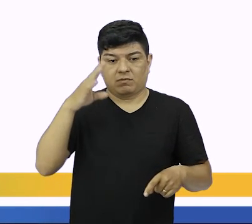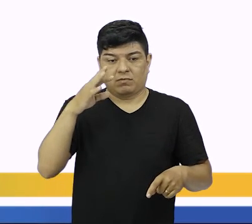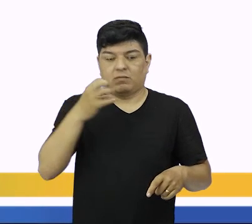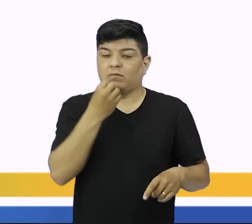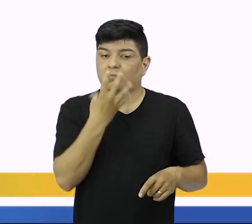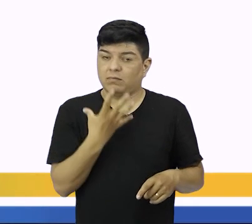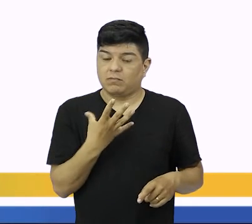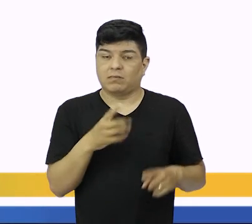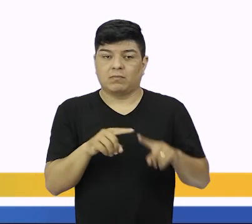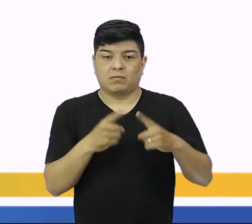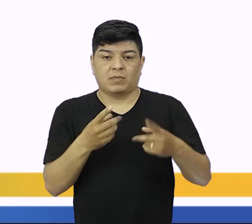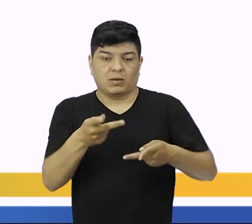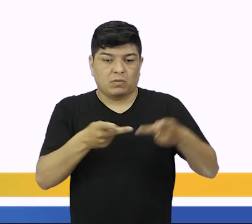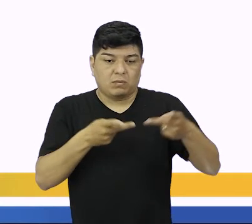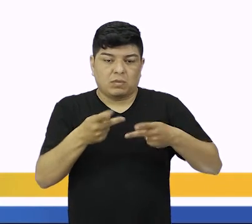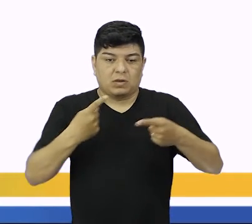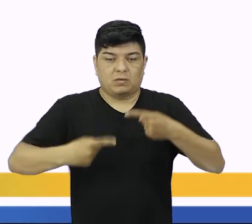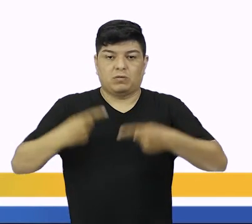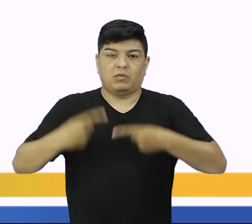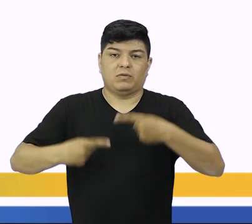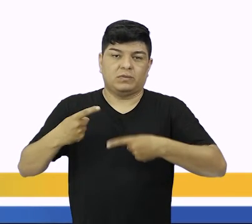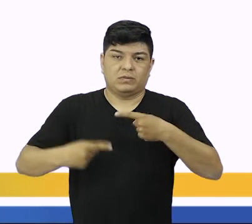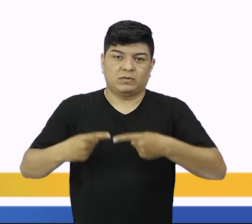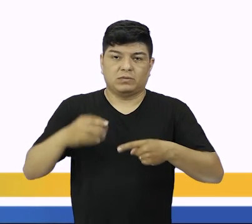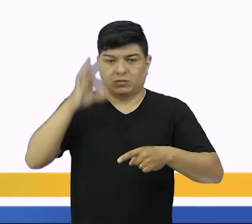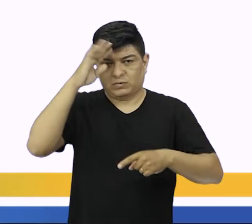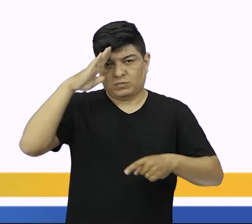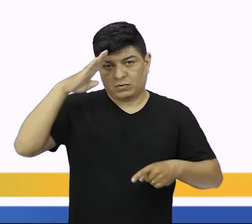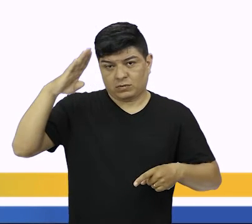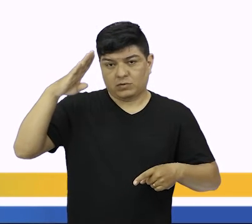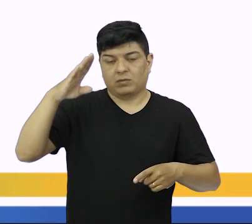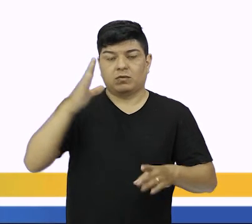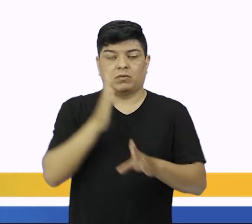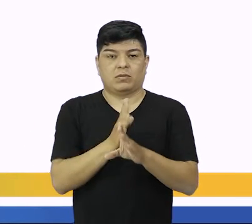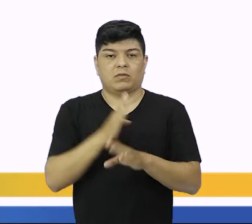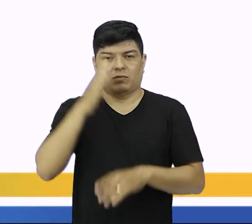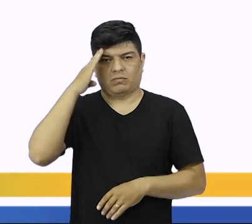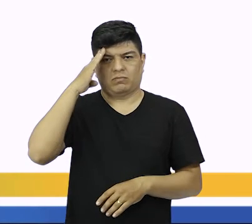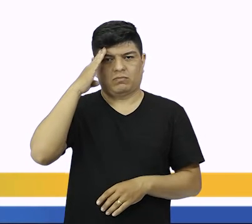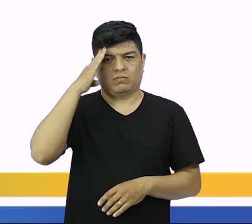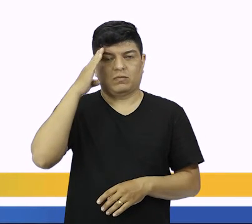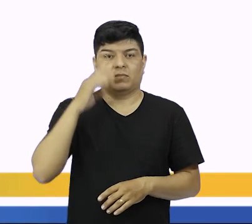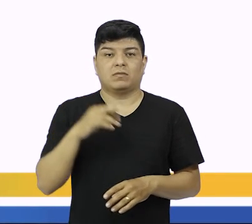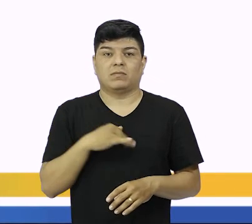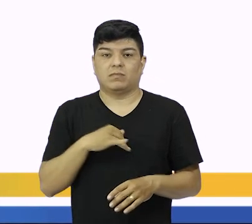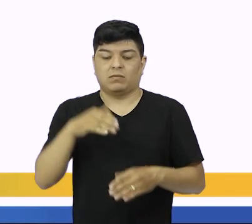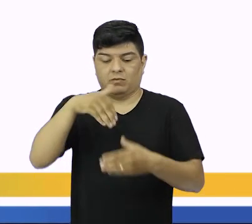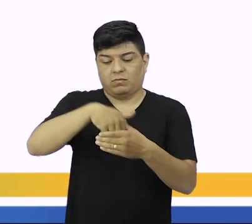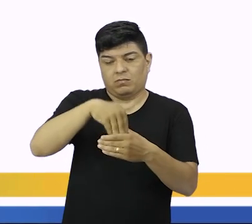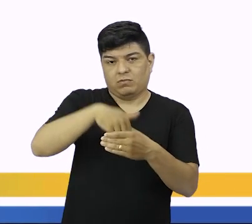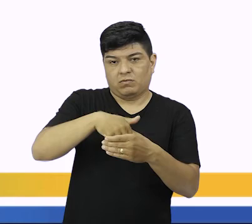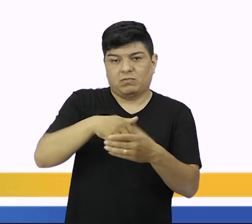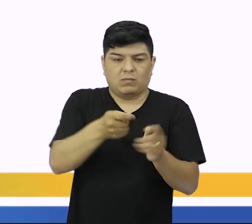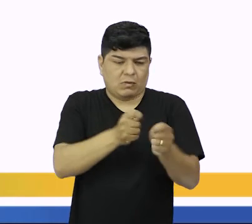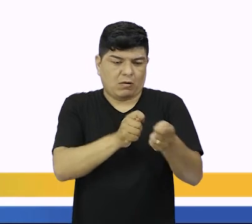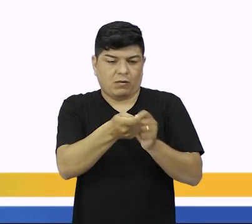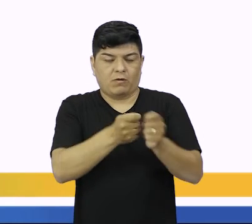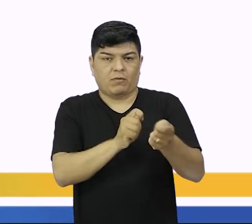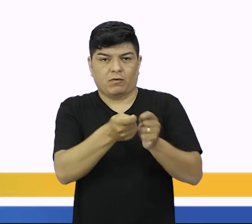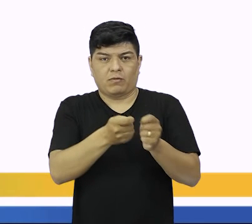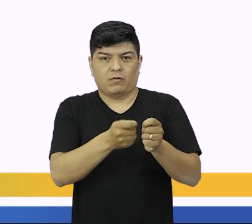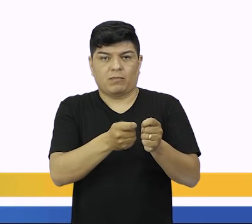benfeitor. No plano político, ele luta com o coronel e pelo coronel. Aí estão os votos de cabrestos, que